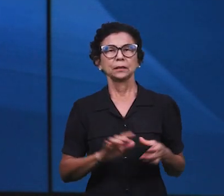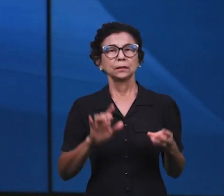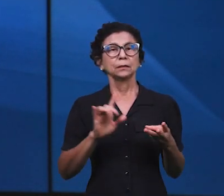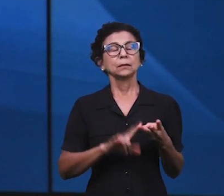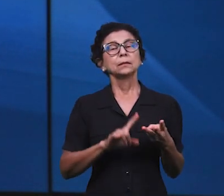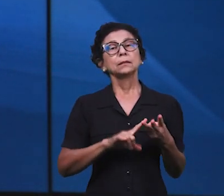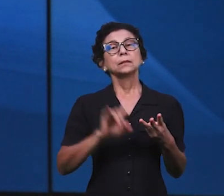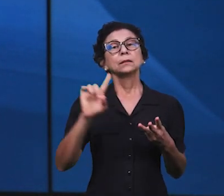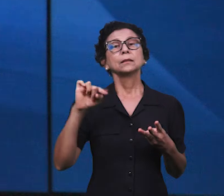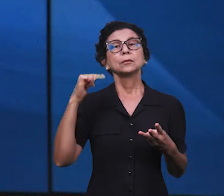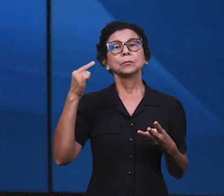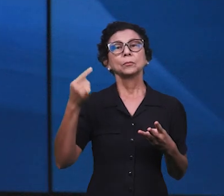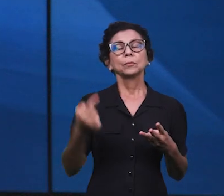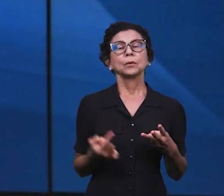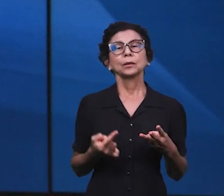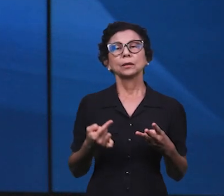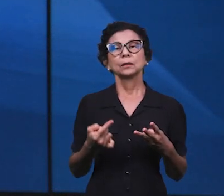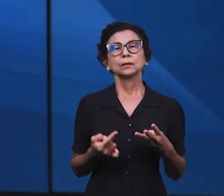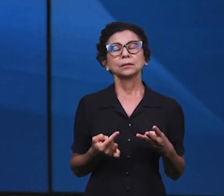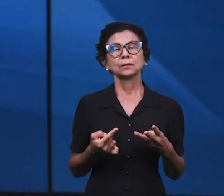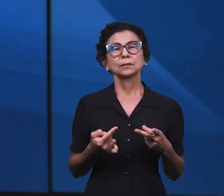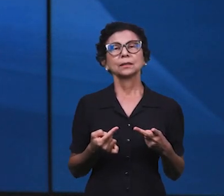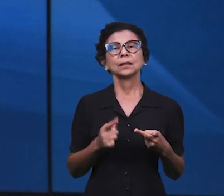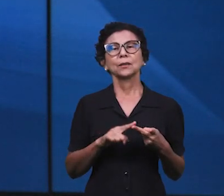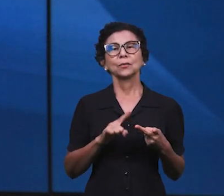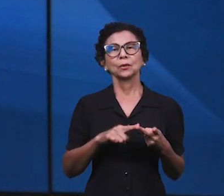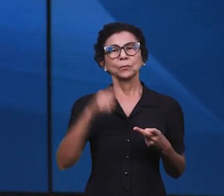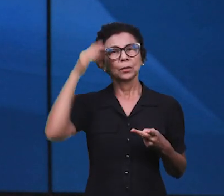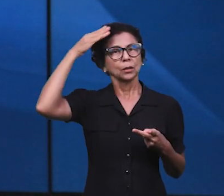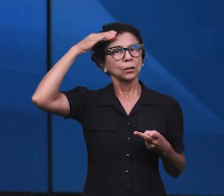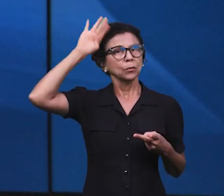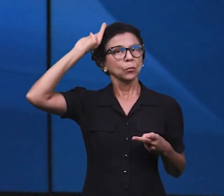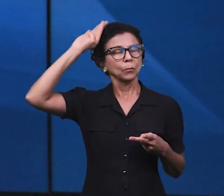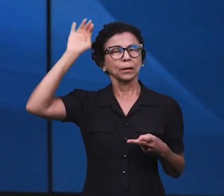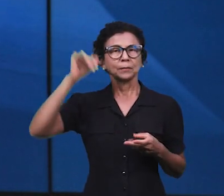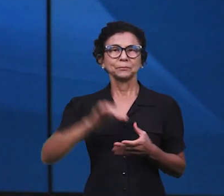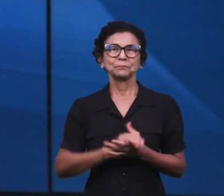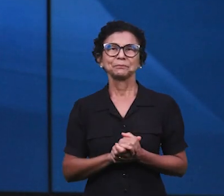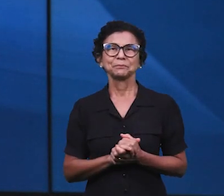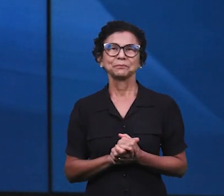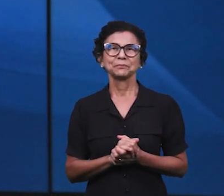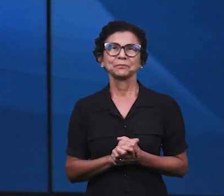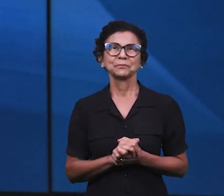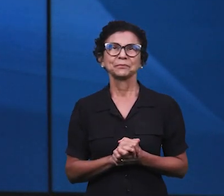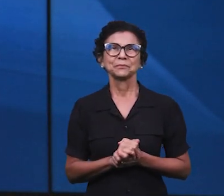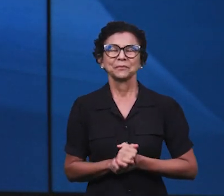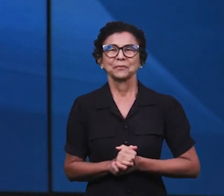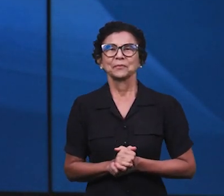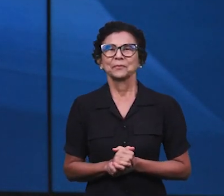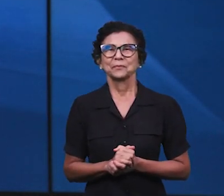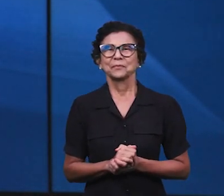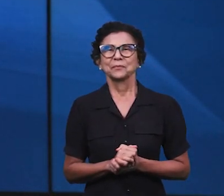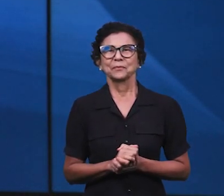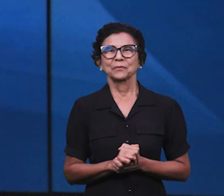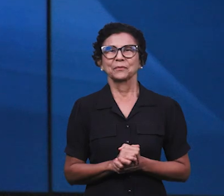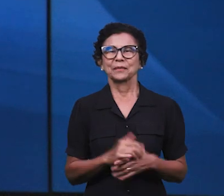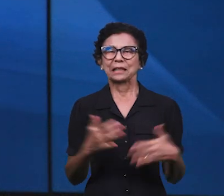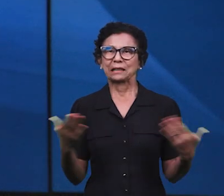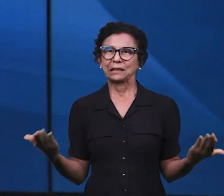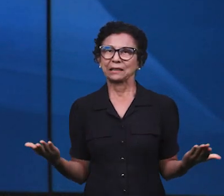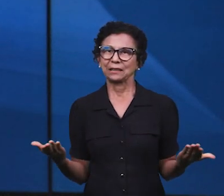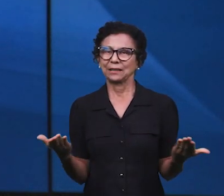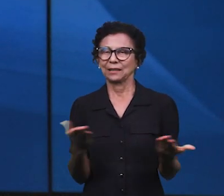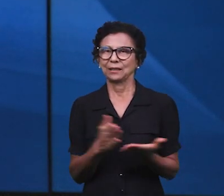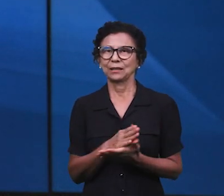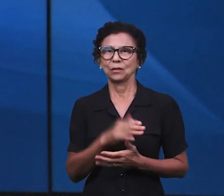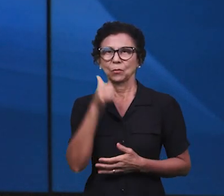Central. E eles então, lá em Cuba, quem vai nos dar a resposta é o grupo de crianças ali, liderados por uma irmã já conhecida nossa, né, que é a irmã que